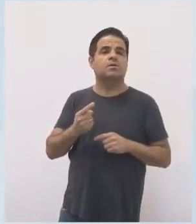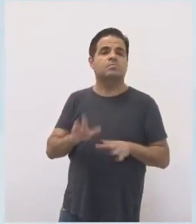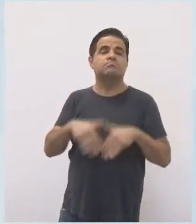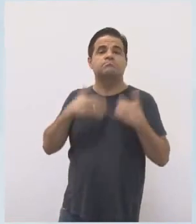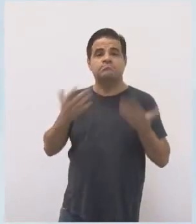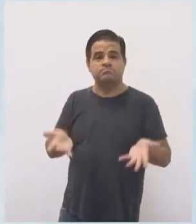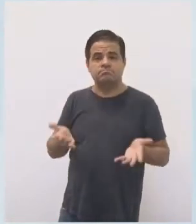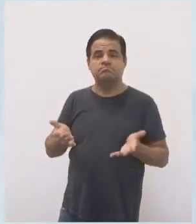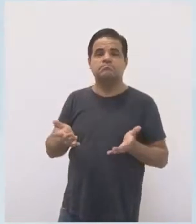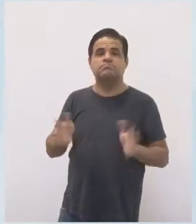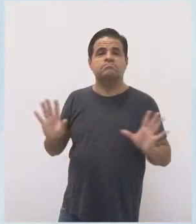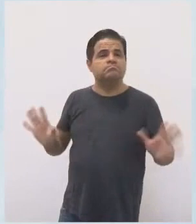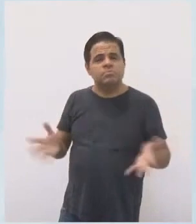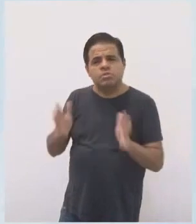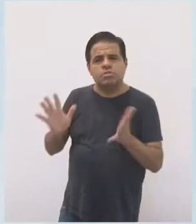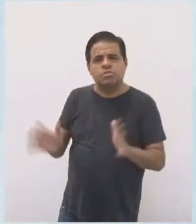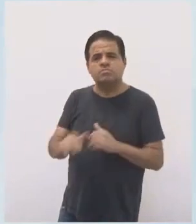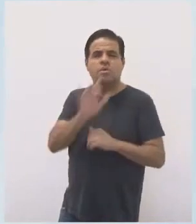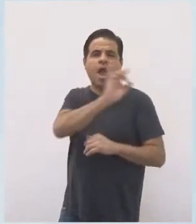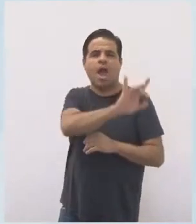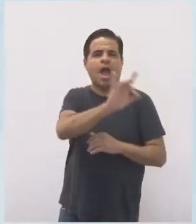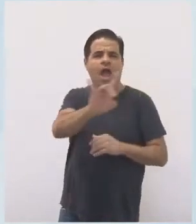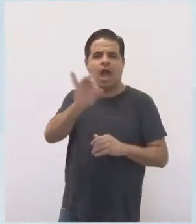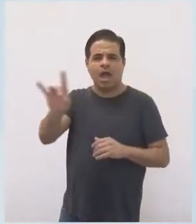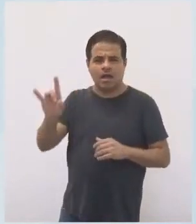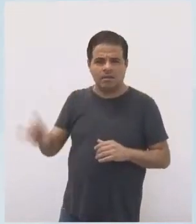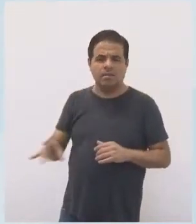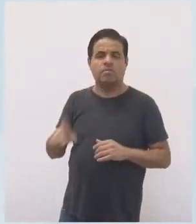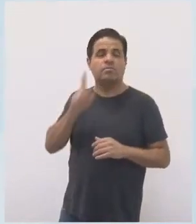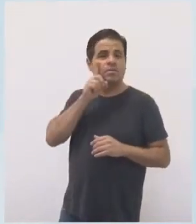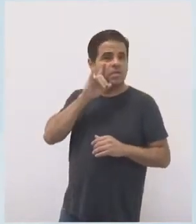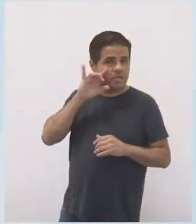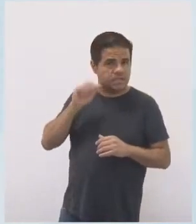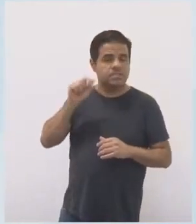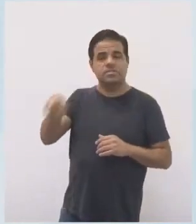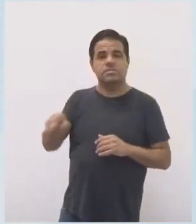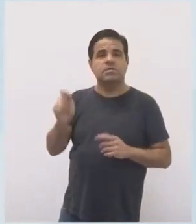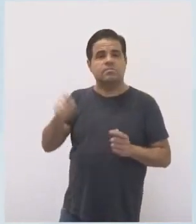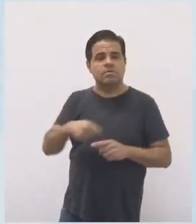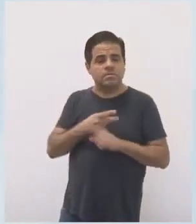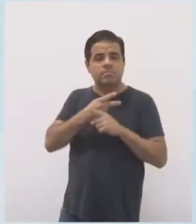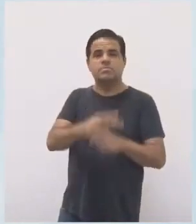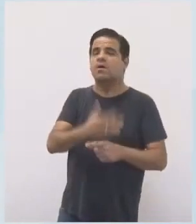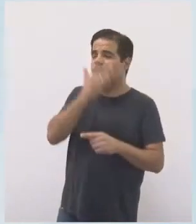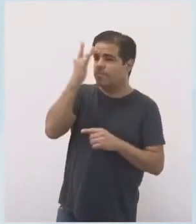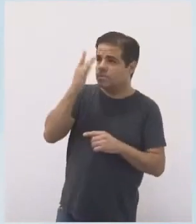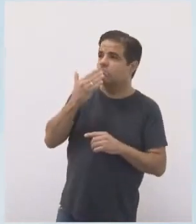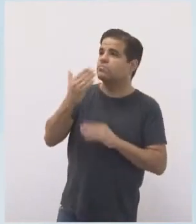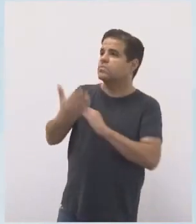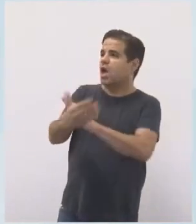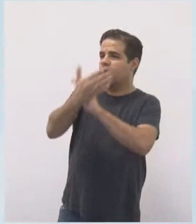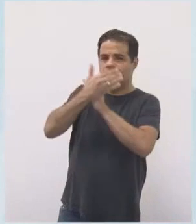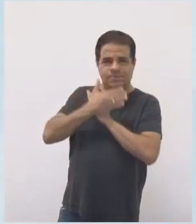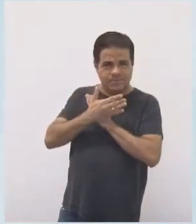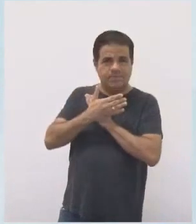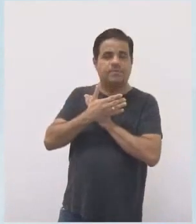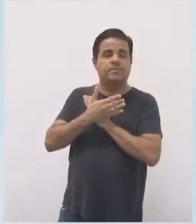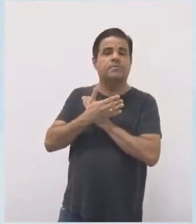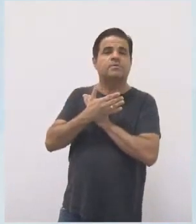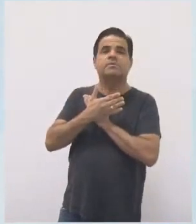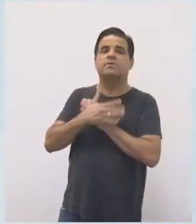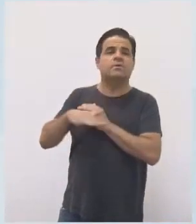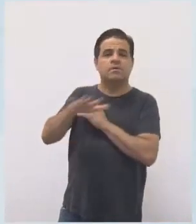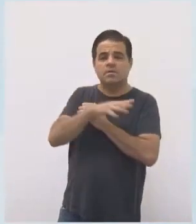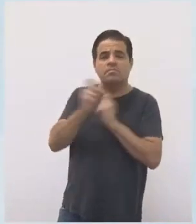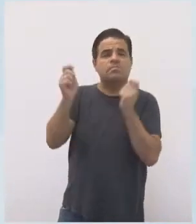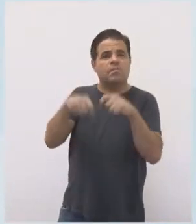agora o estímulo é para que cada um, neste dia, busque alguém e peça uma ajuda. E aí também pode ser uma coisa